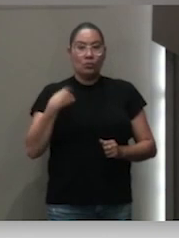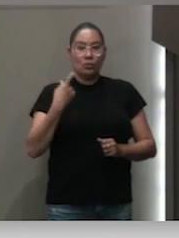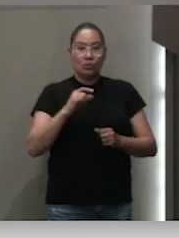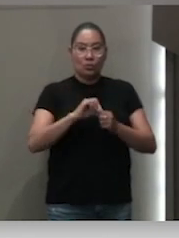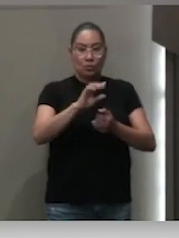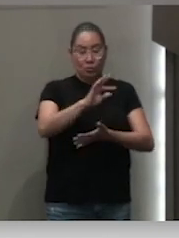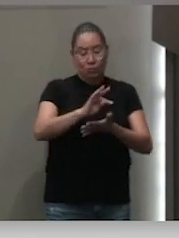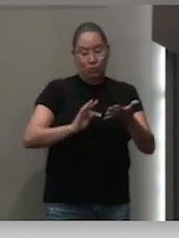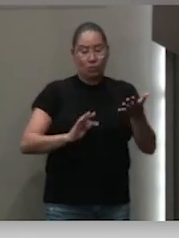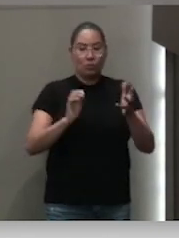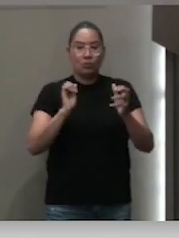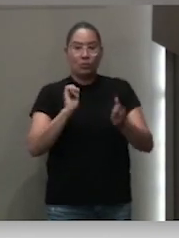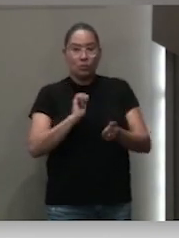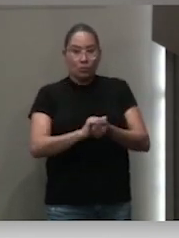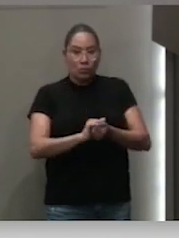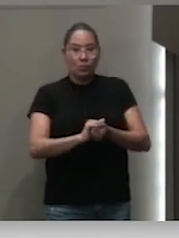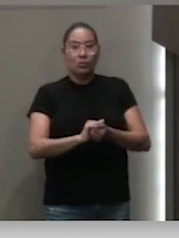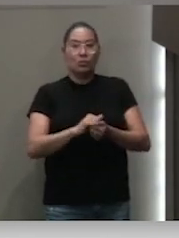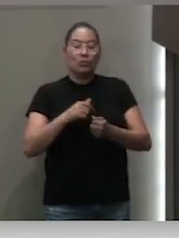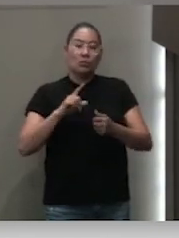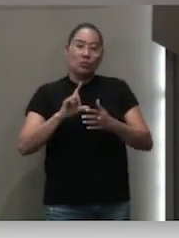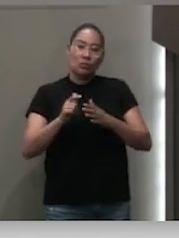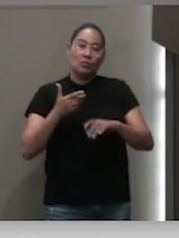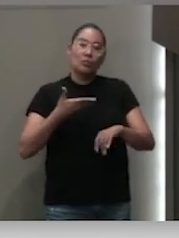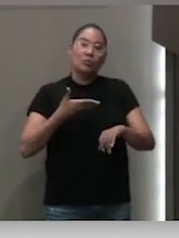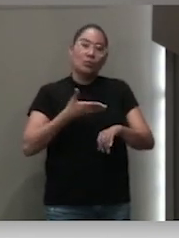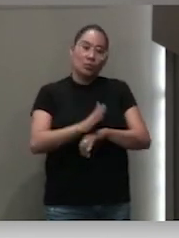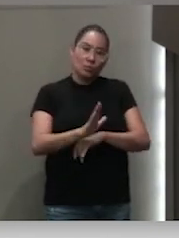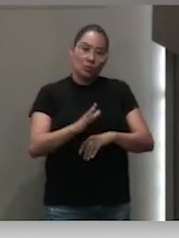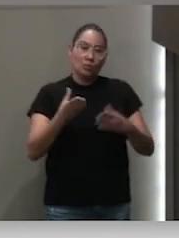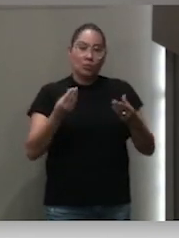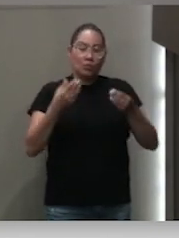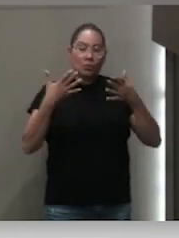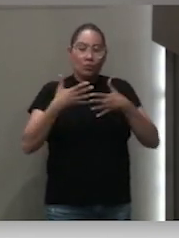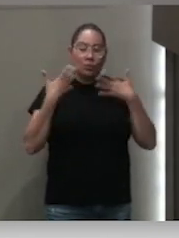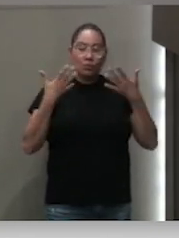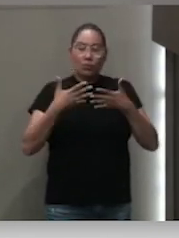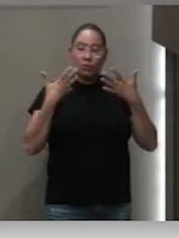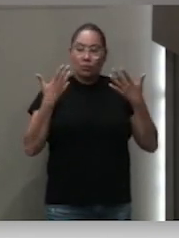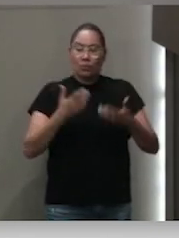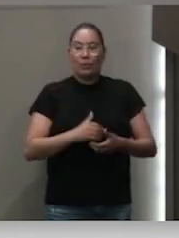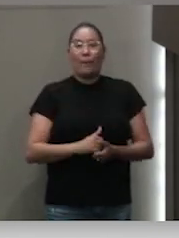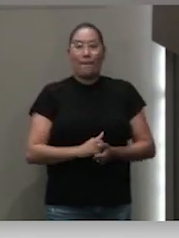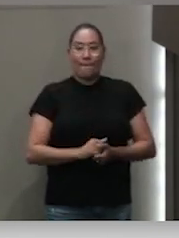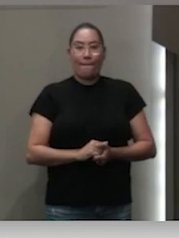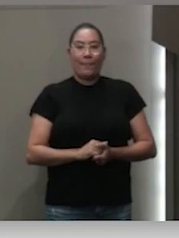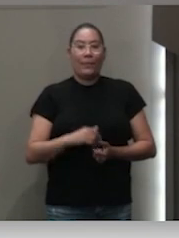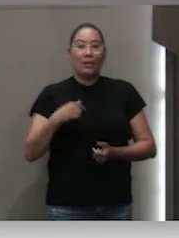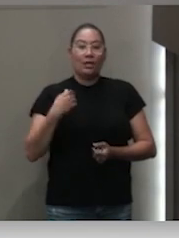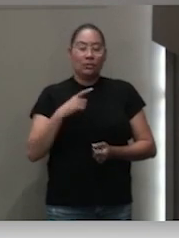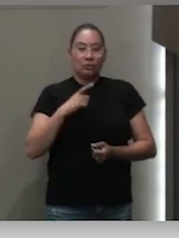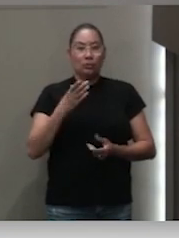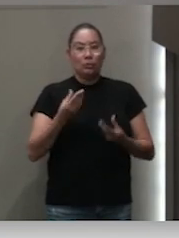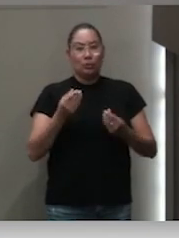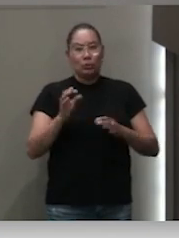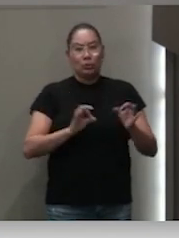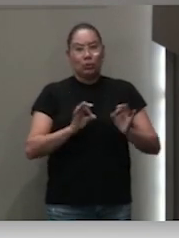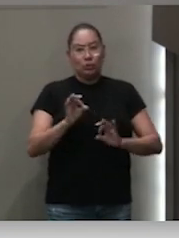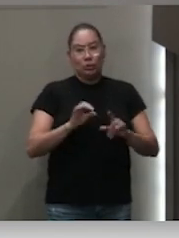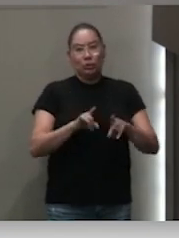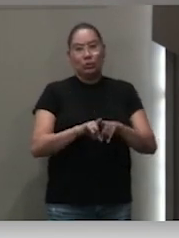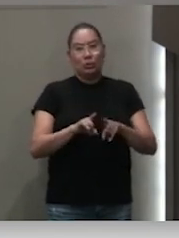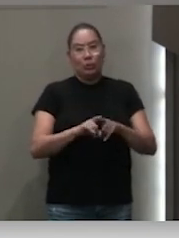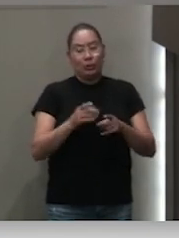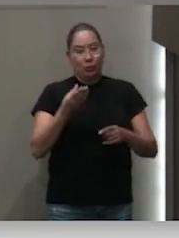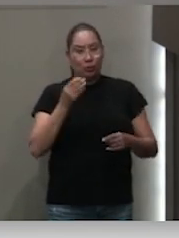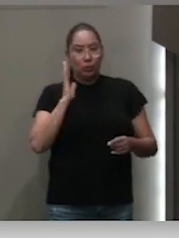conjunto ali e que acabamos aprovando com com com muita alegria né Michel e ficou viabilizou muitos projetos aí também ficou